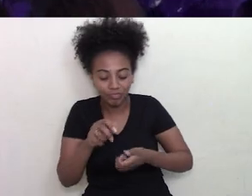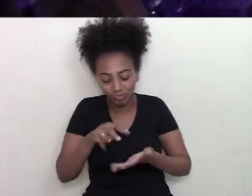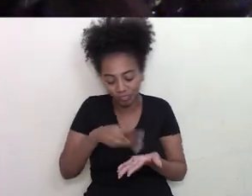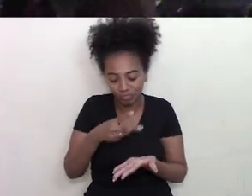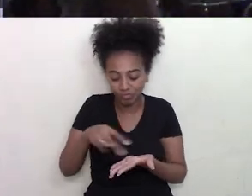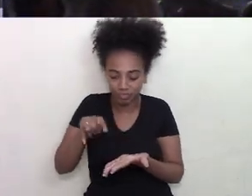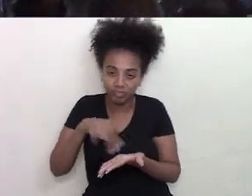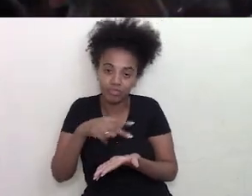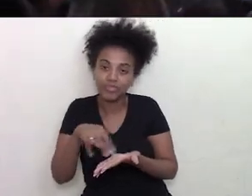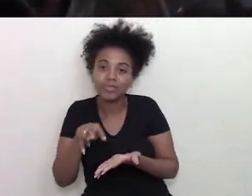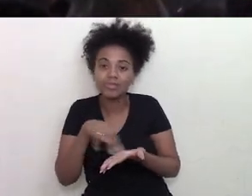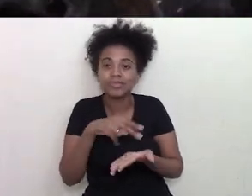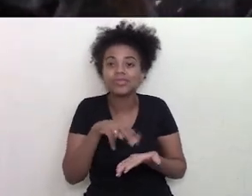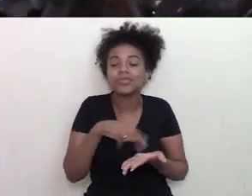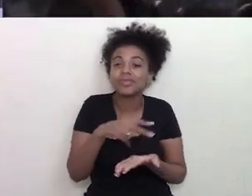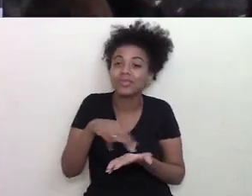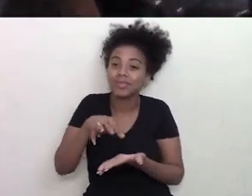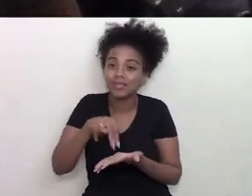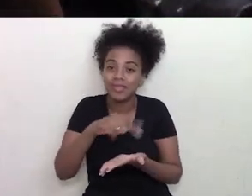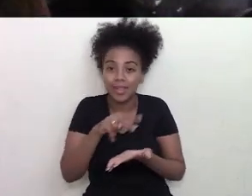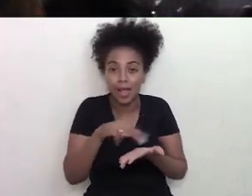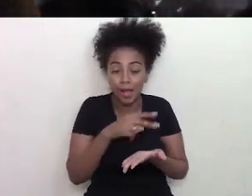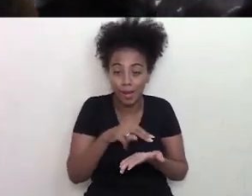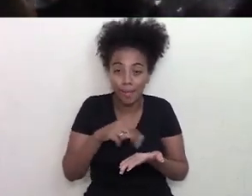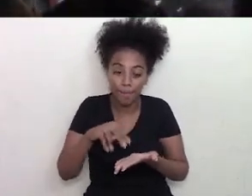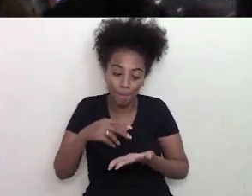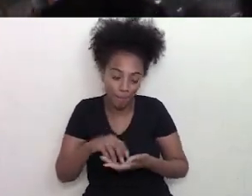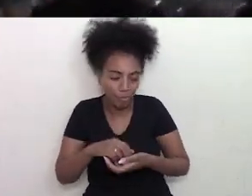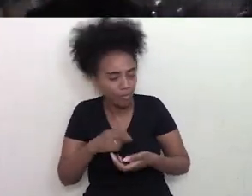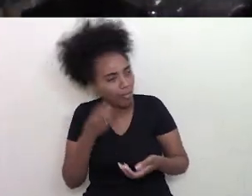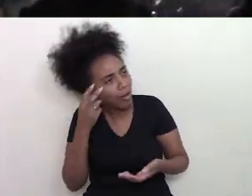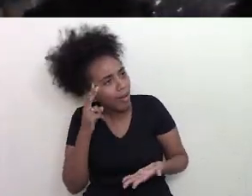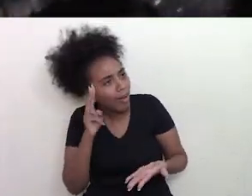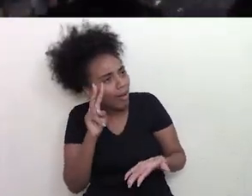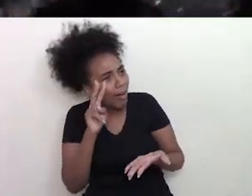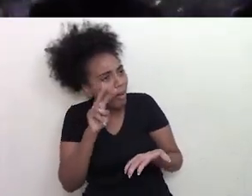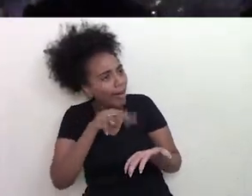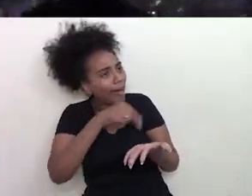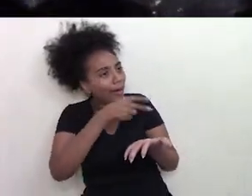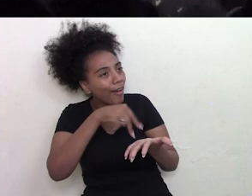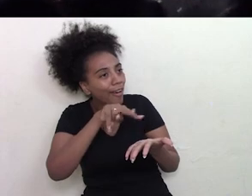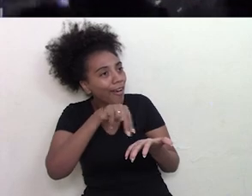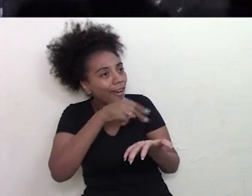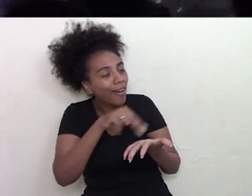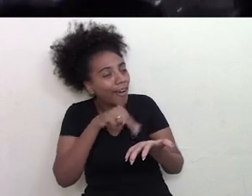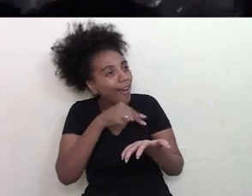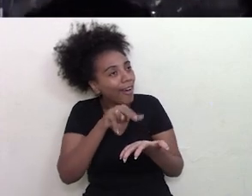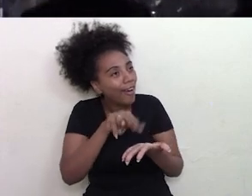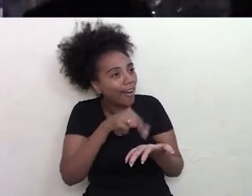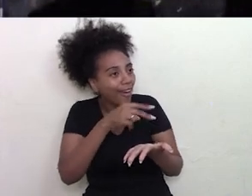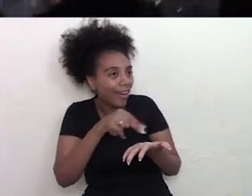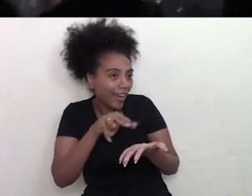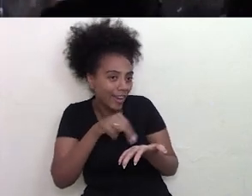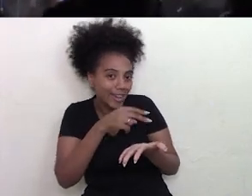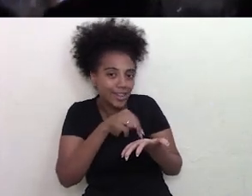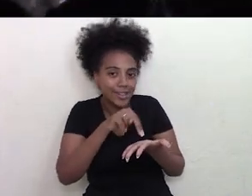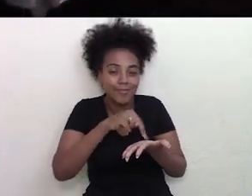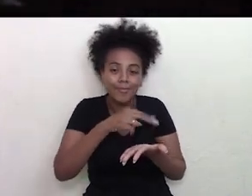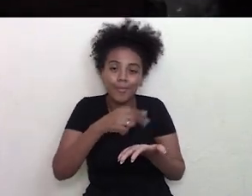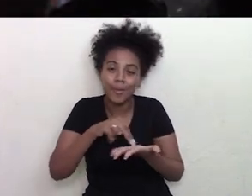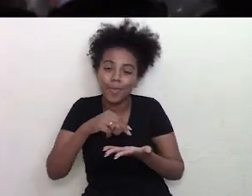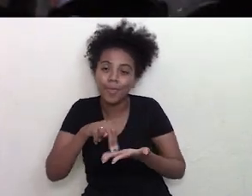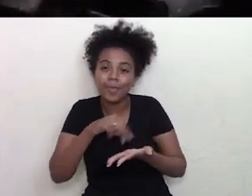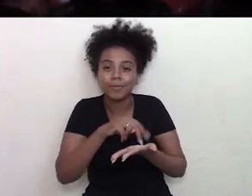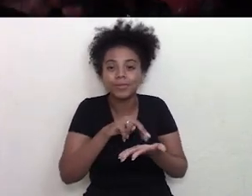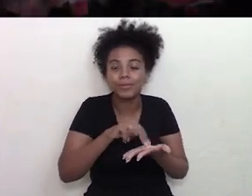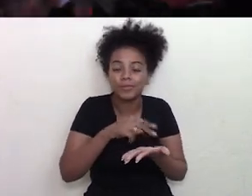Pimpolho. Ela tá dançando e o Pimpolho tá de olho. Cuidado com a cabeça do Pimpolho. Ela tá dançando e o Pimpolho tá de olho.